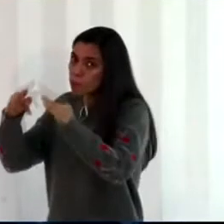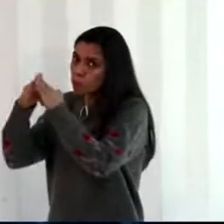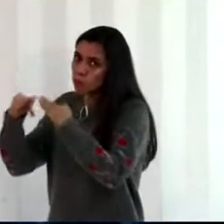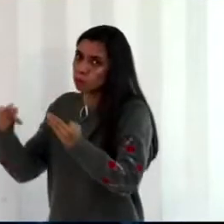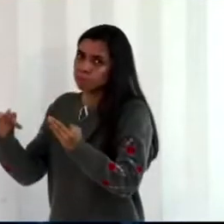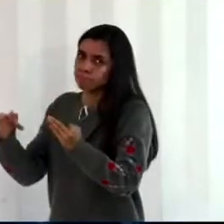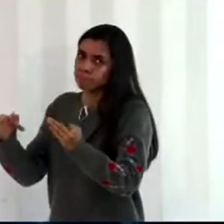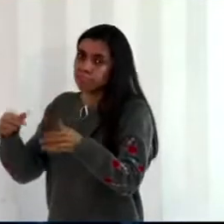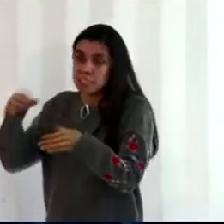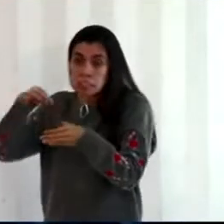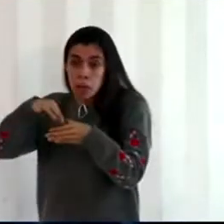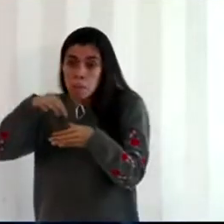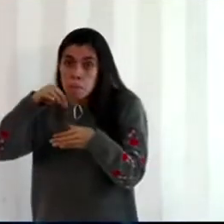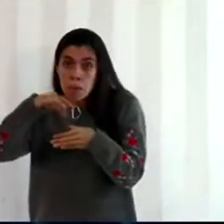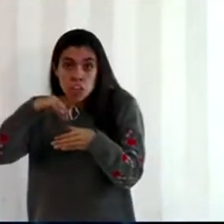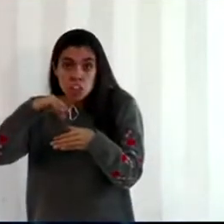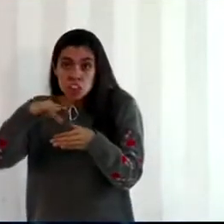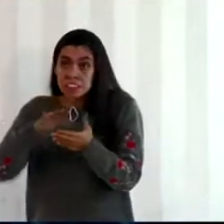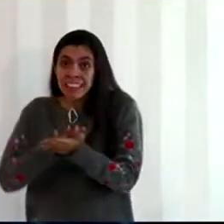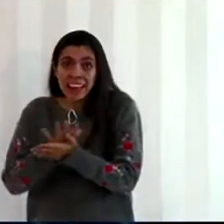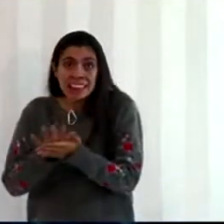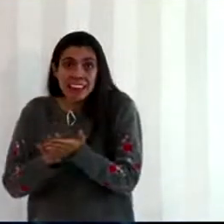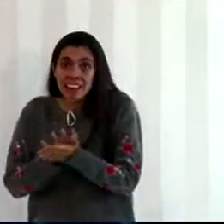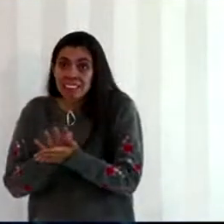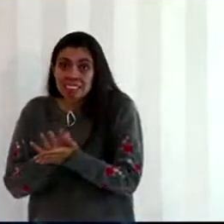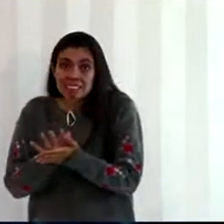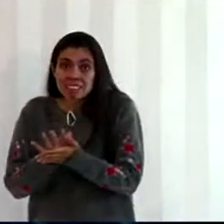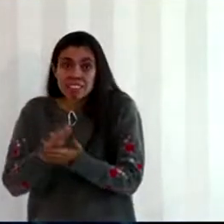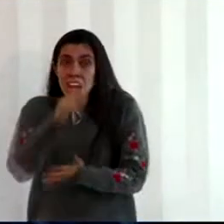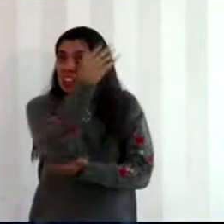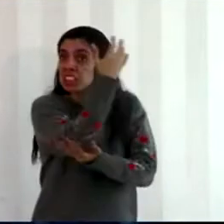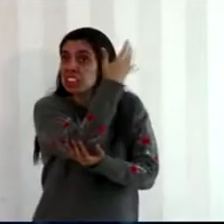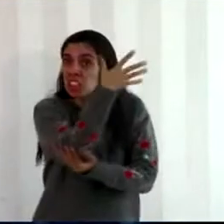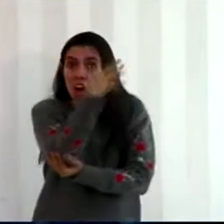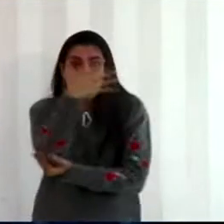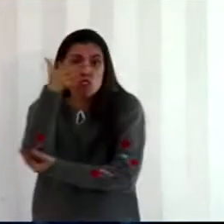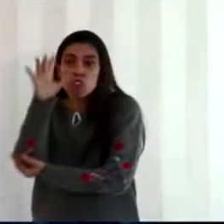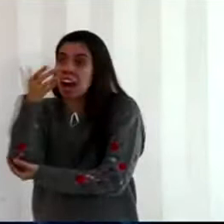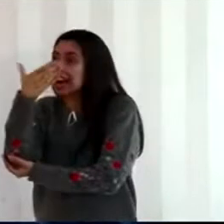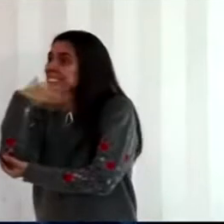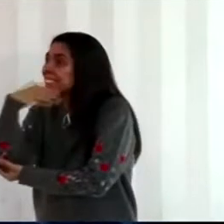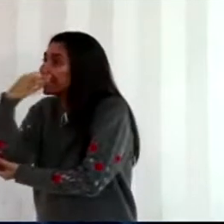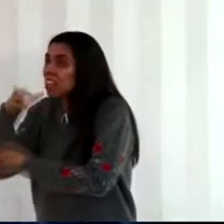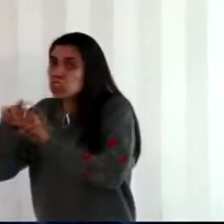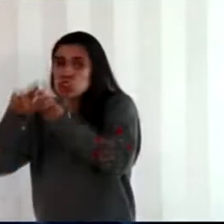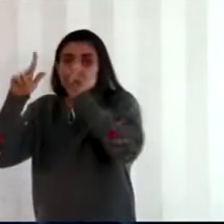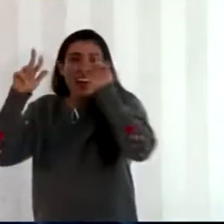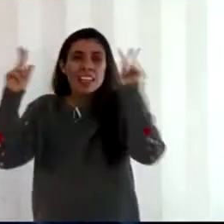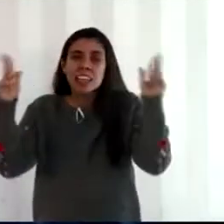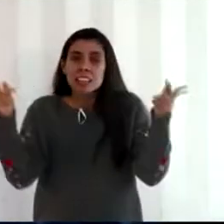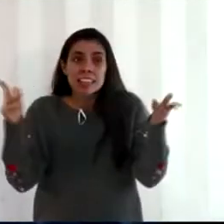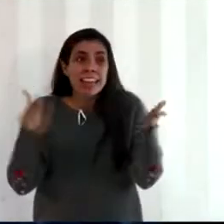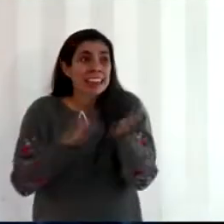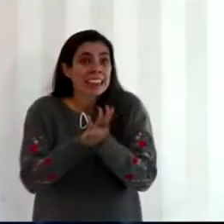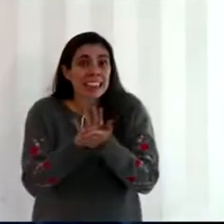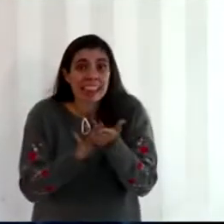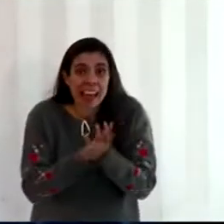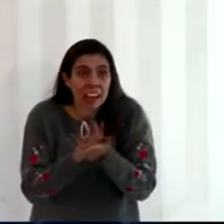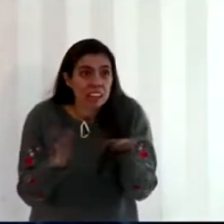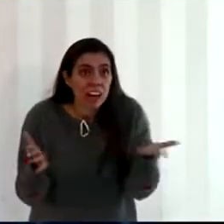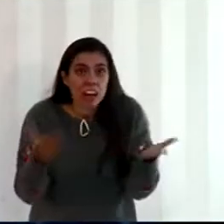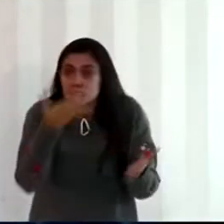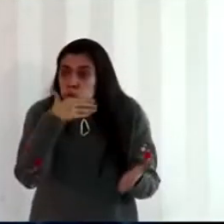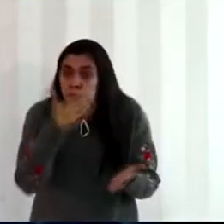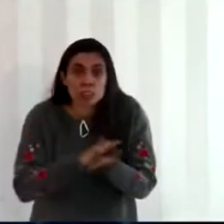no celeiro. Além disso, a videira, a figueira, a romeira e a oliveira não têm dado seus